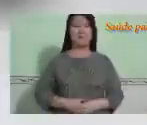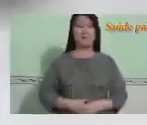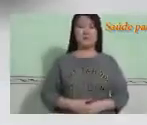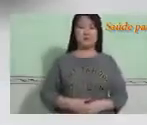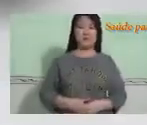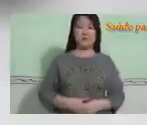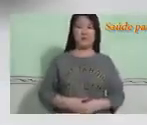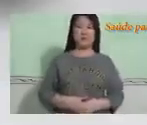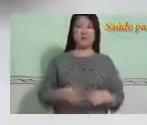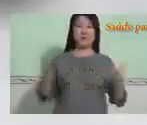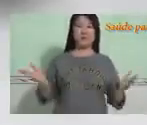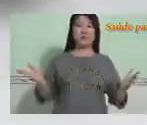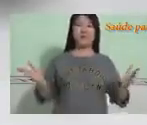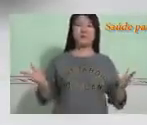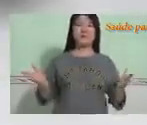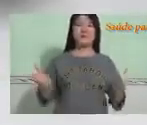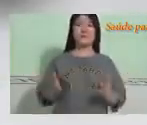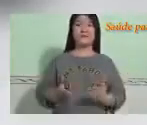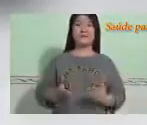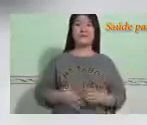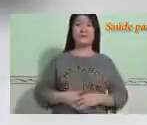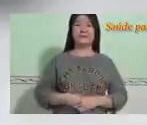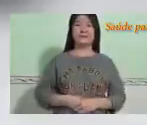não existam sintomas.